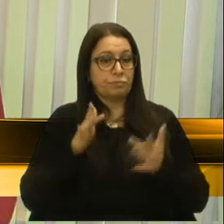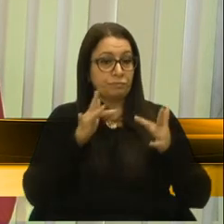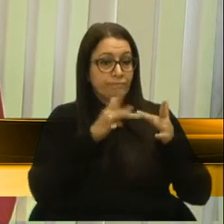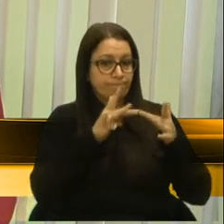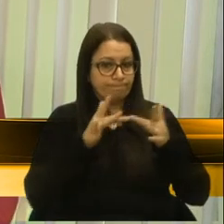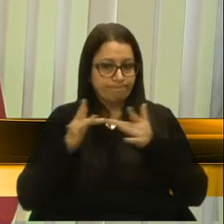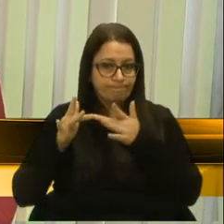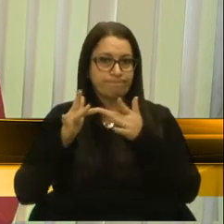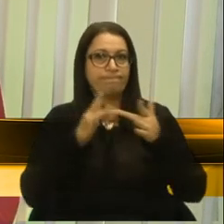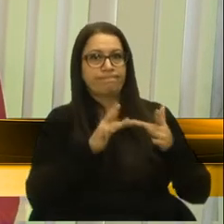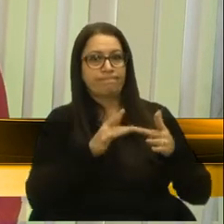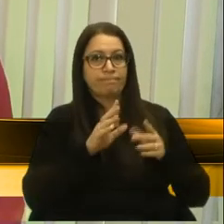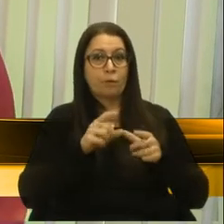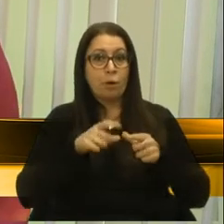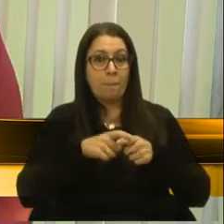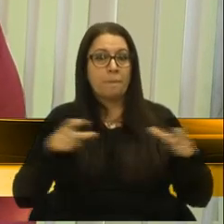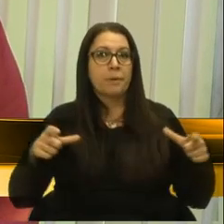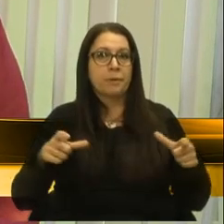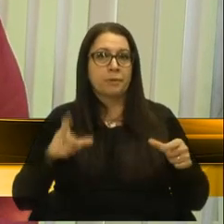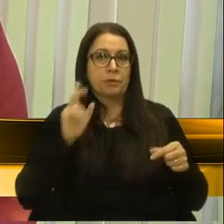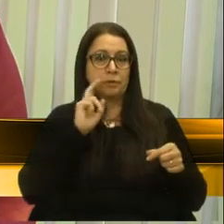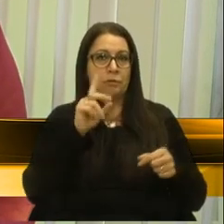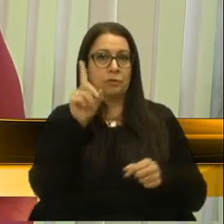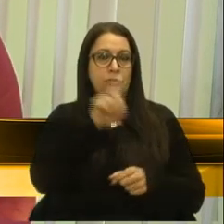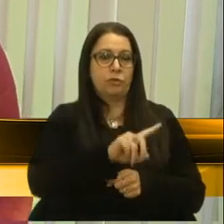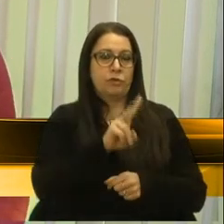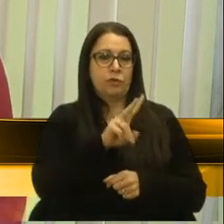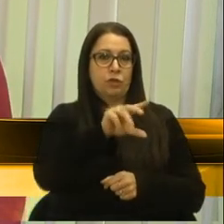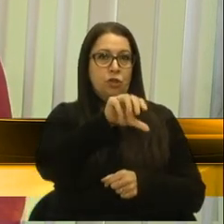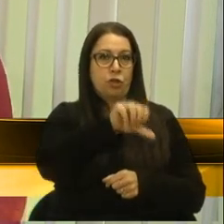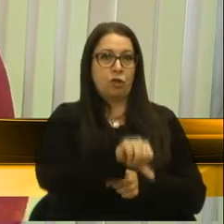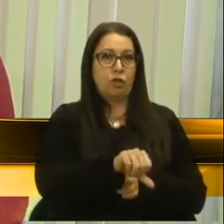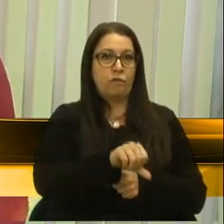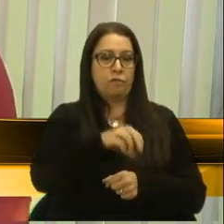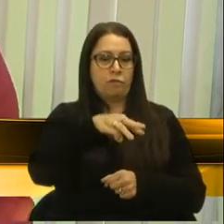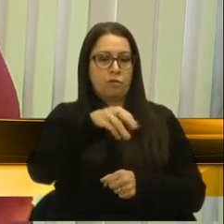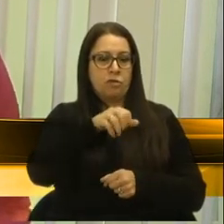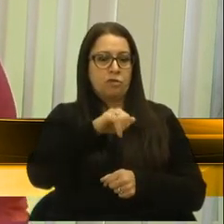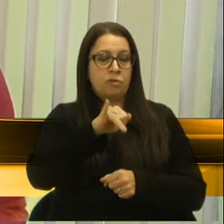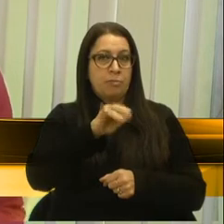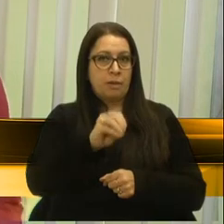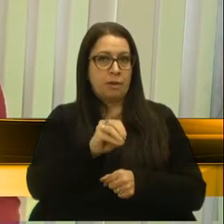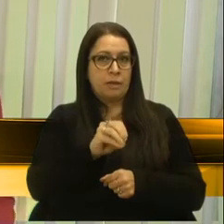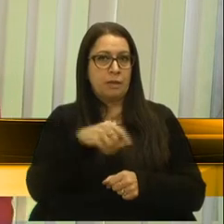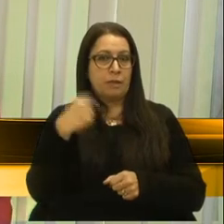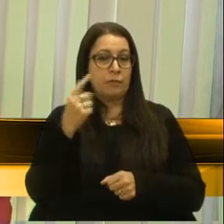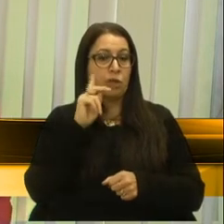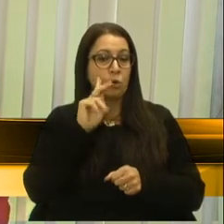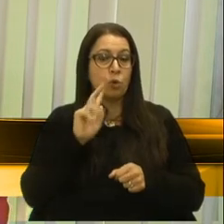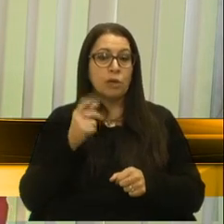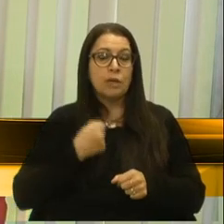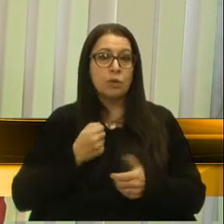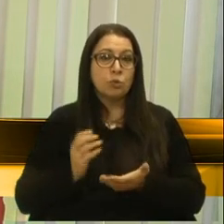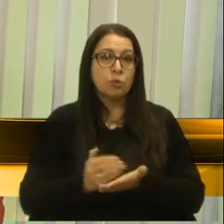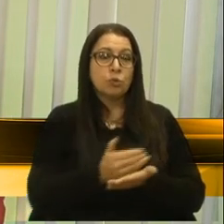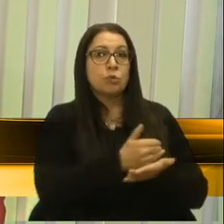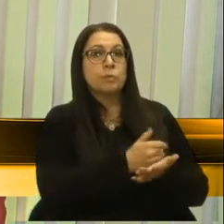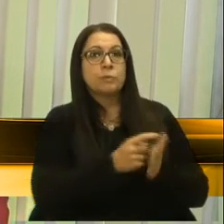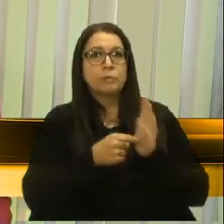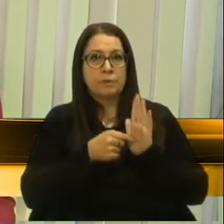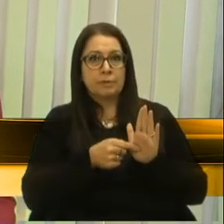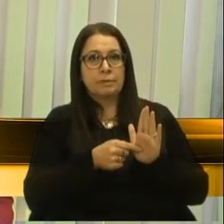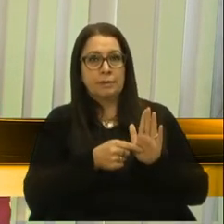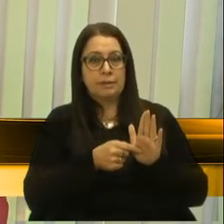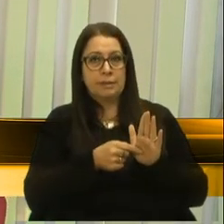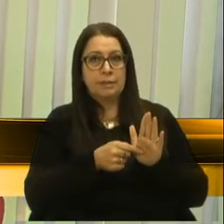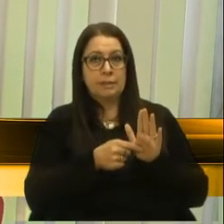aumentou muito. E, se a gente considerar agora, desde o dia 29/5, e a gente for olhando os dados que estão sendo identificados, que